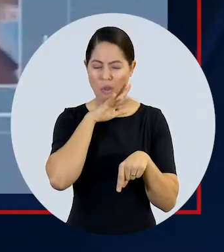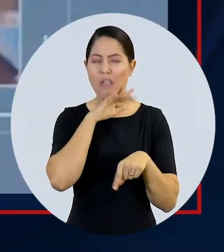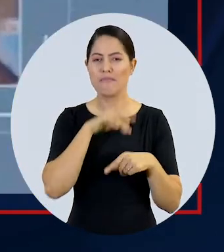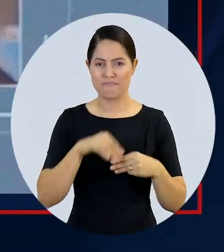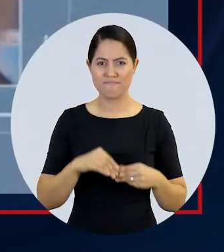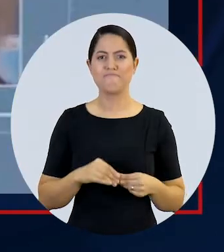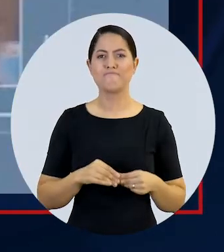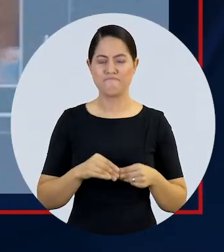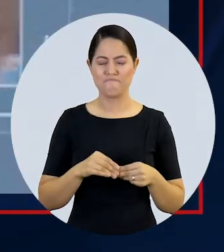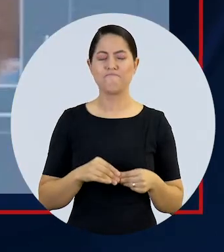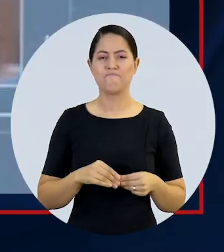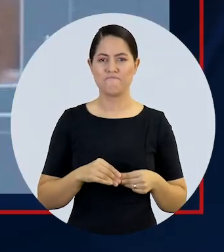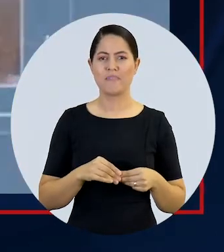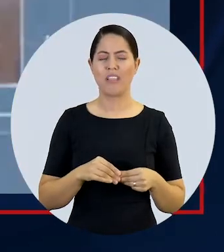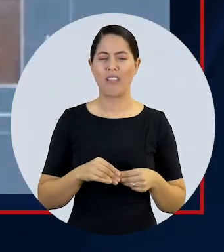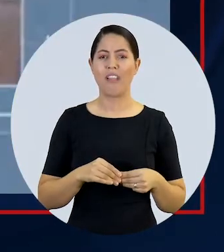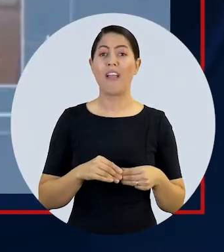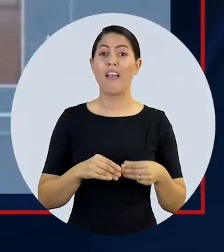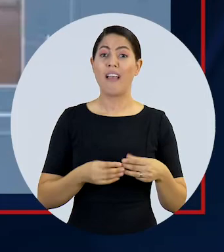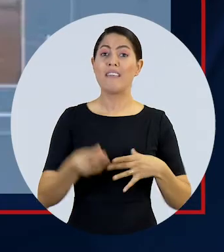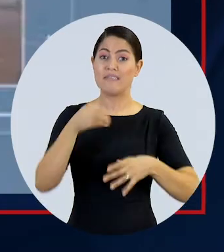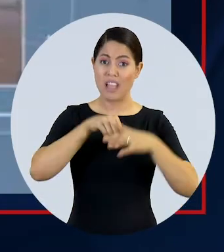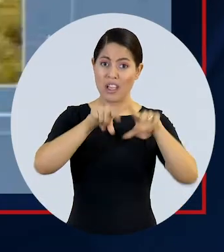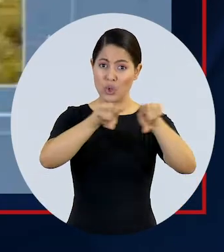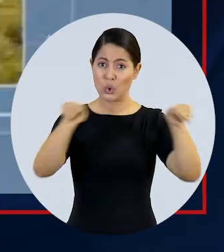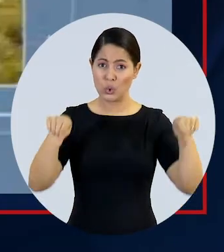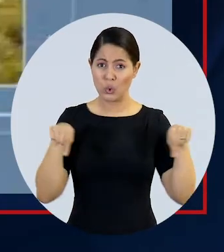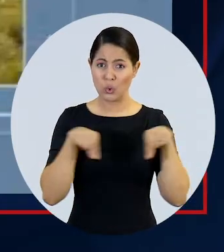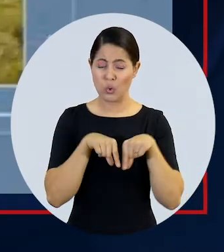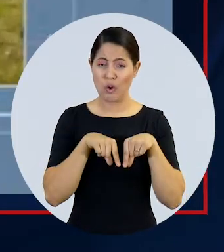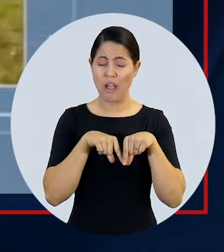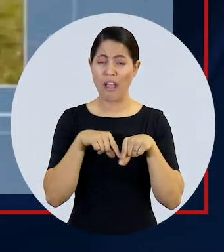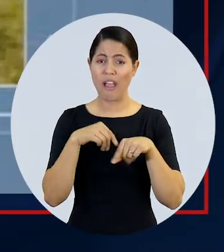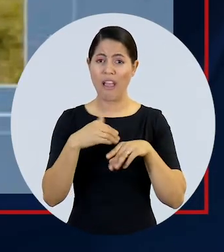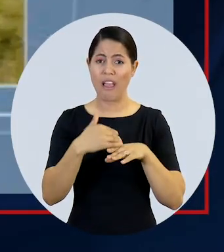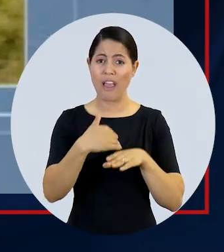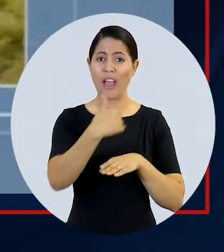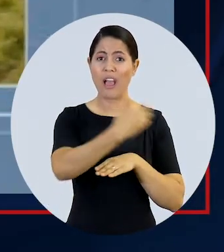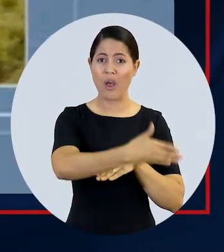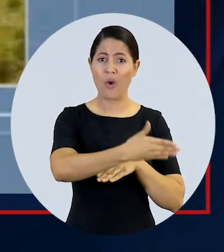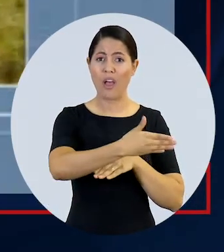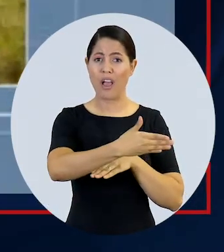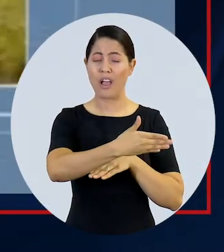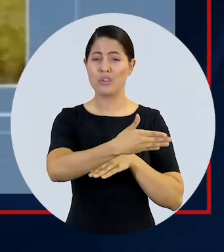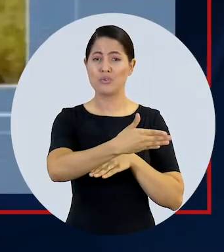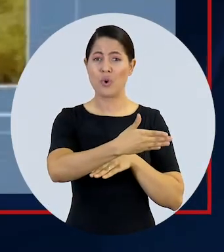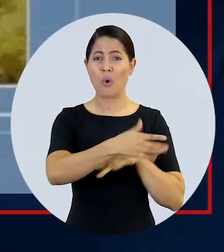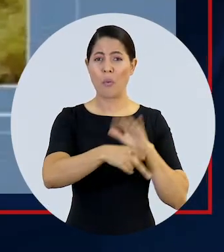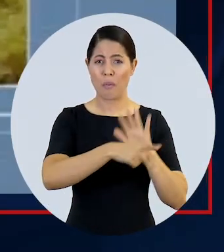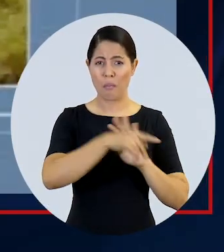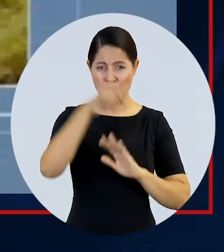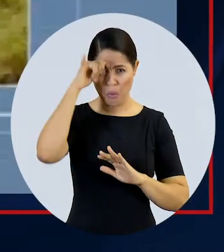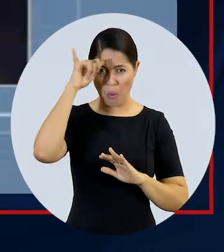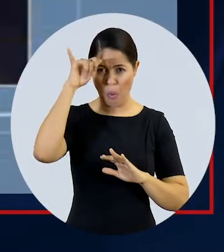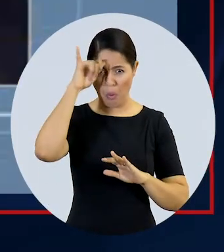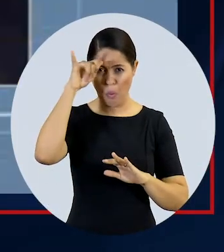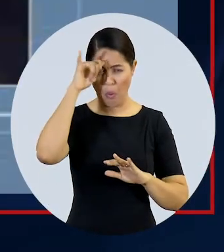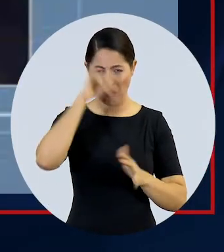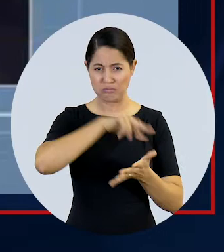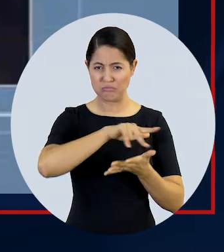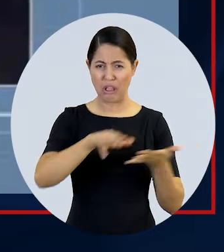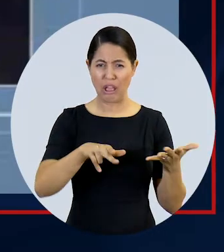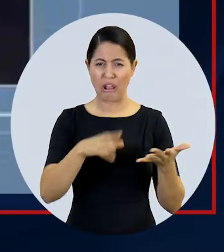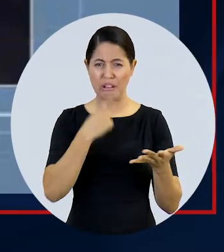de alojamento muito ruim. O alojamento ele era localizado ao lado de um curral,